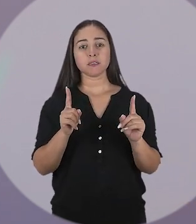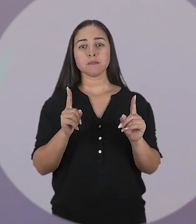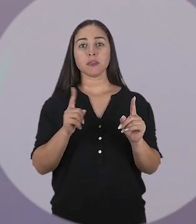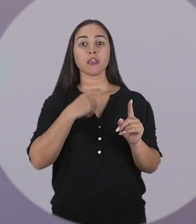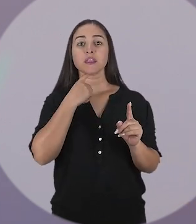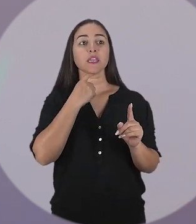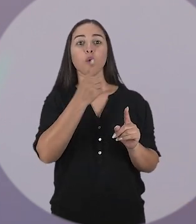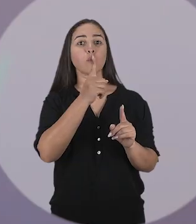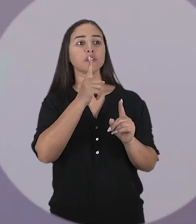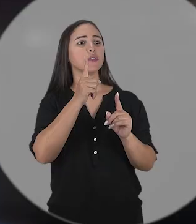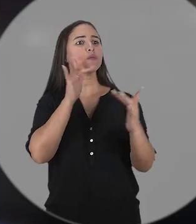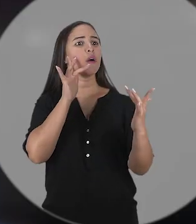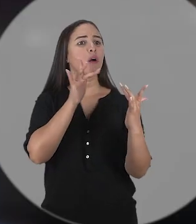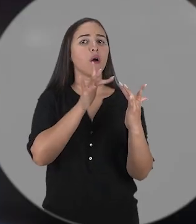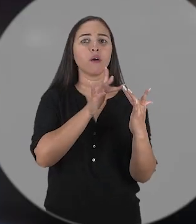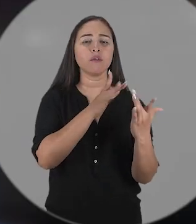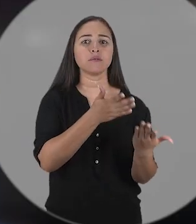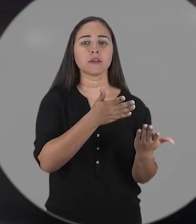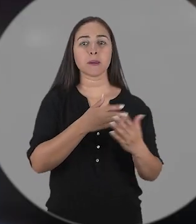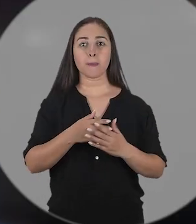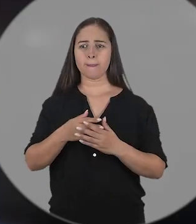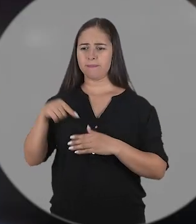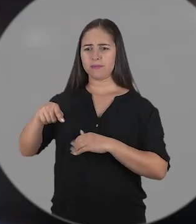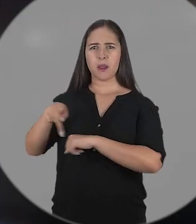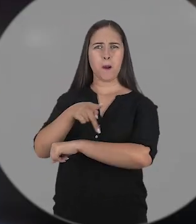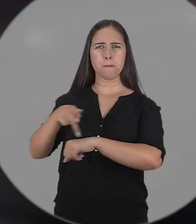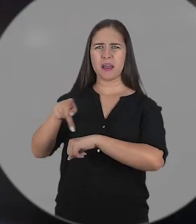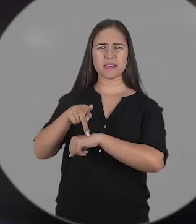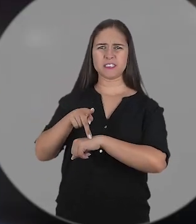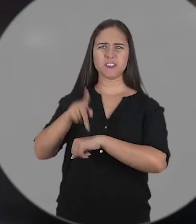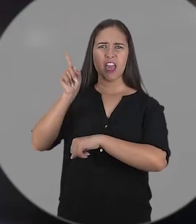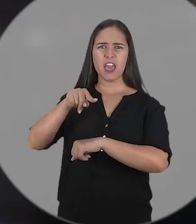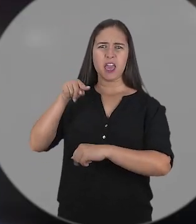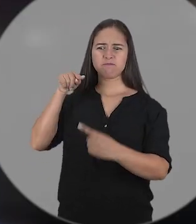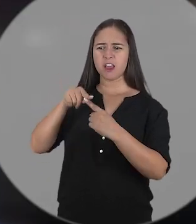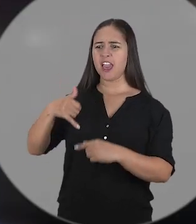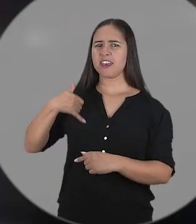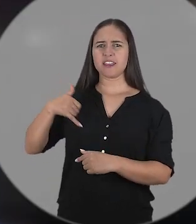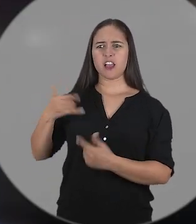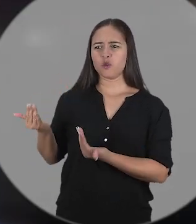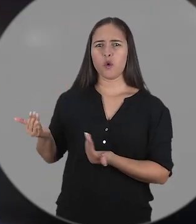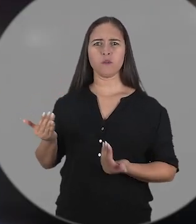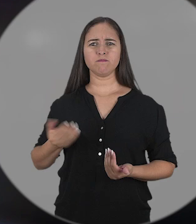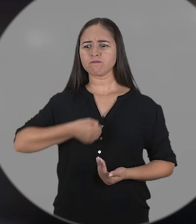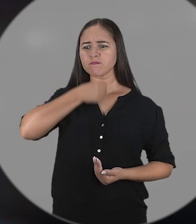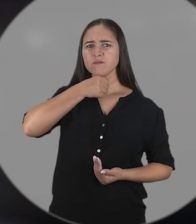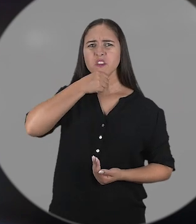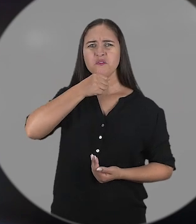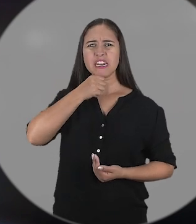ter acesso a elas assim. Que nós somos um país extremamente etarista, né? Que nós somos um país que trata a velhice de